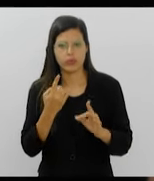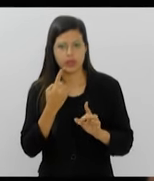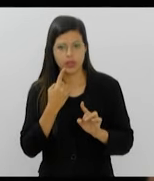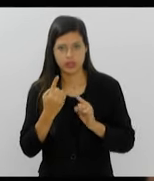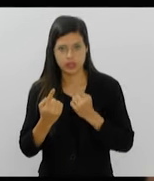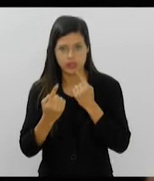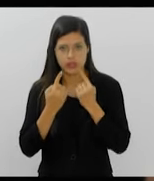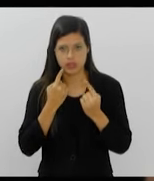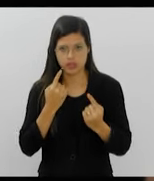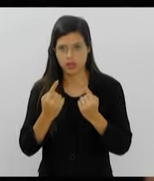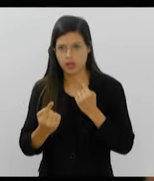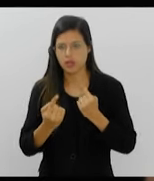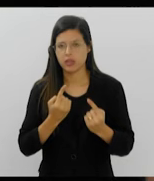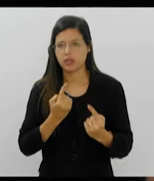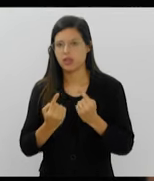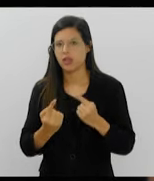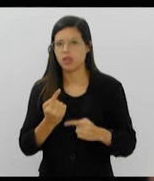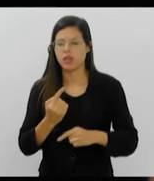também da